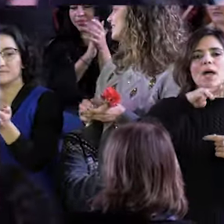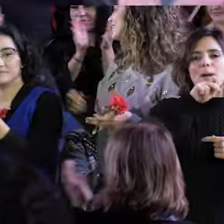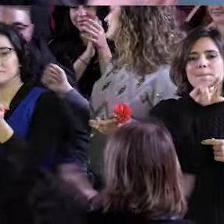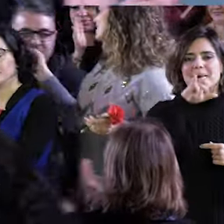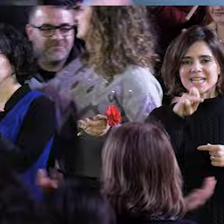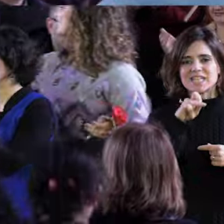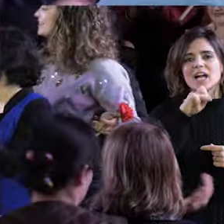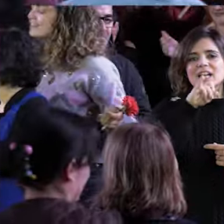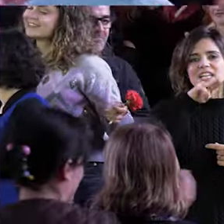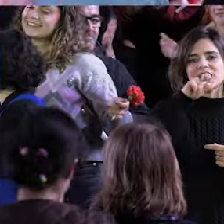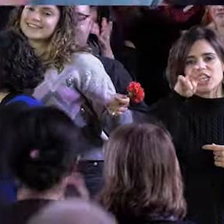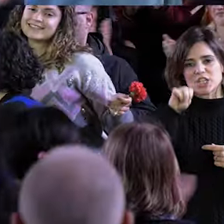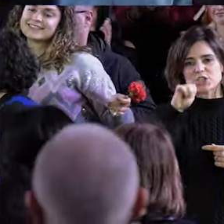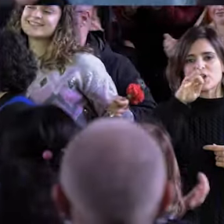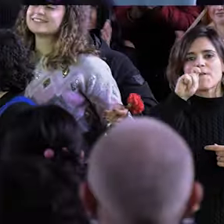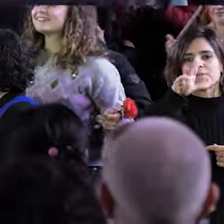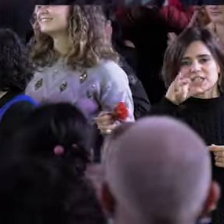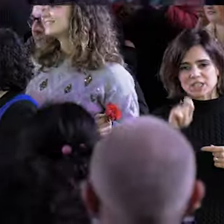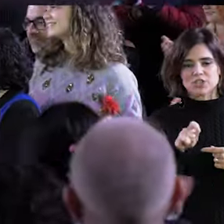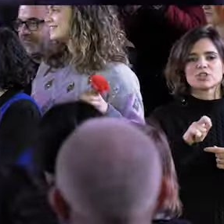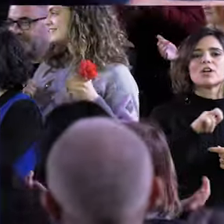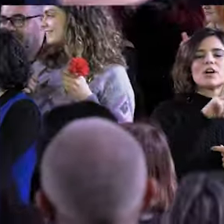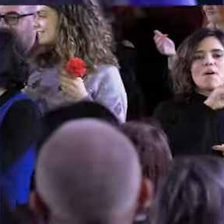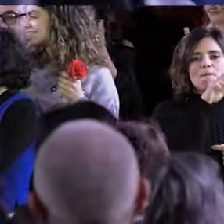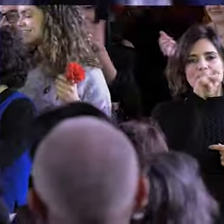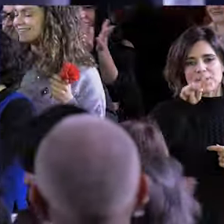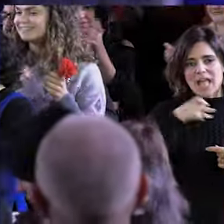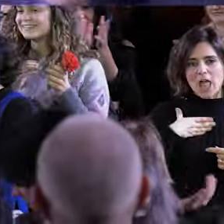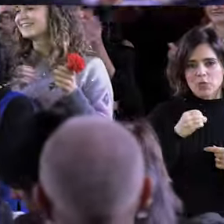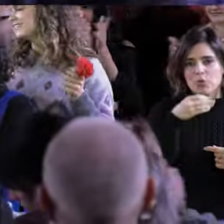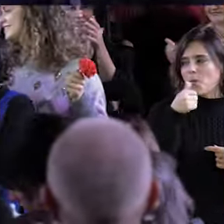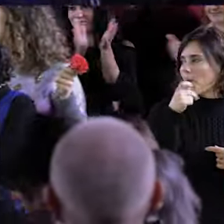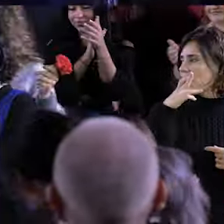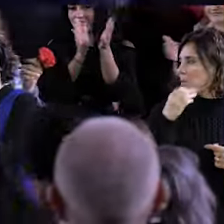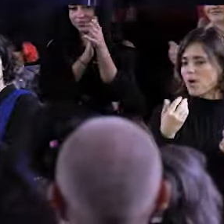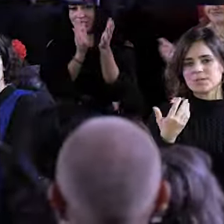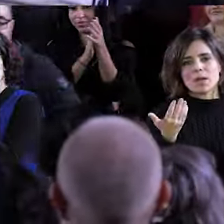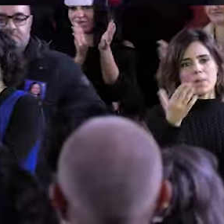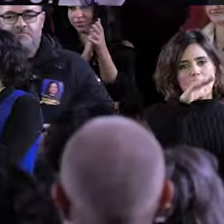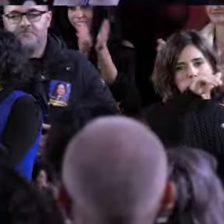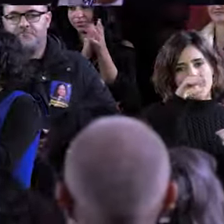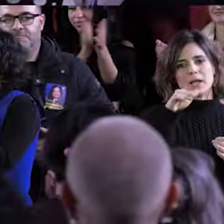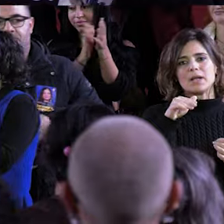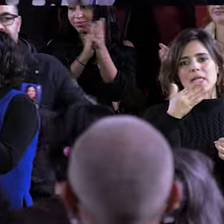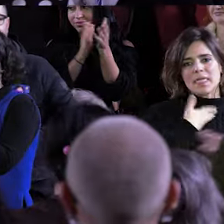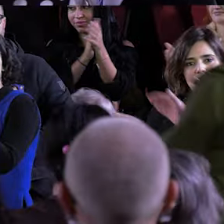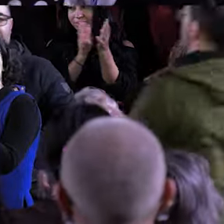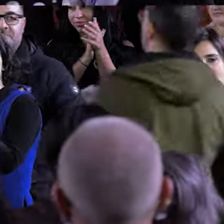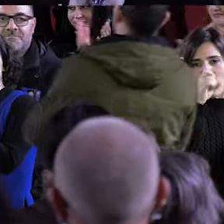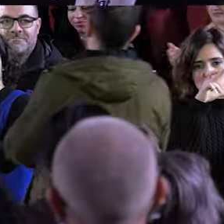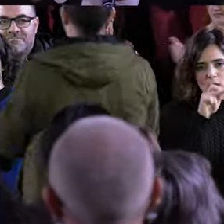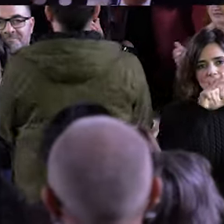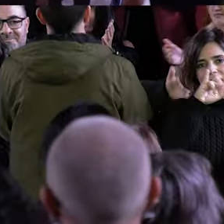Felizes, o Fernando Barbosa, o Filipe Gaspar, a Elizabeth Carvalho, a Débora